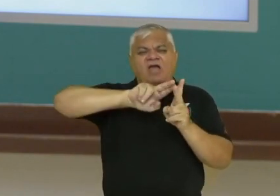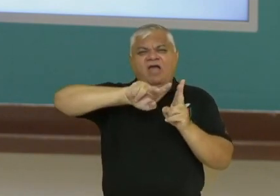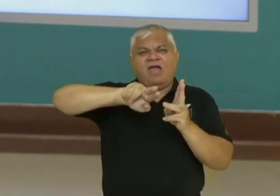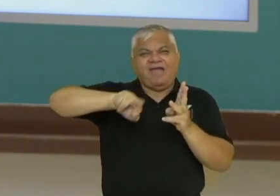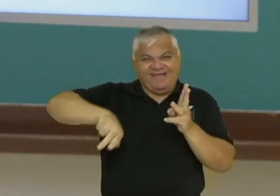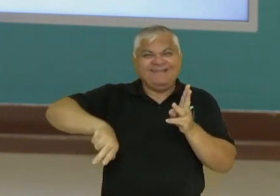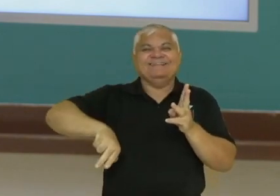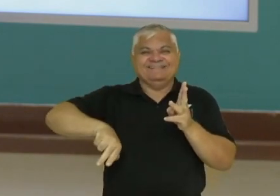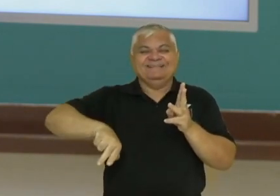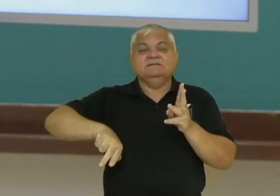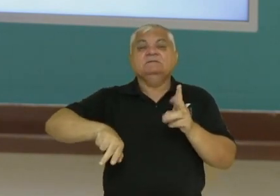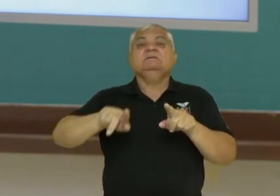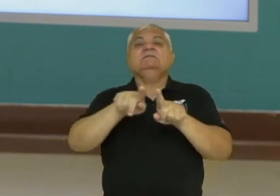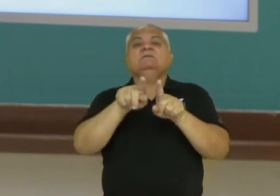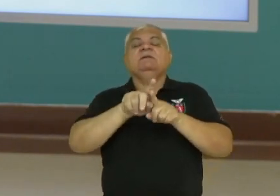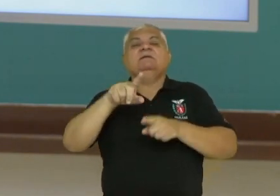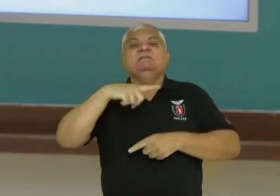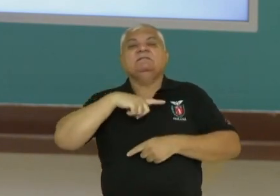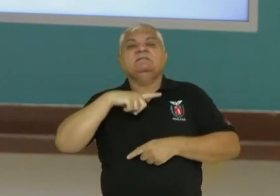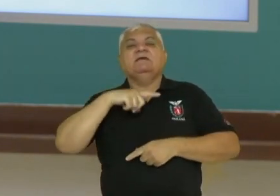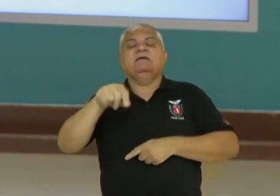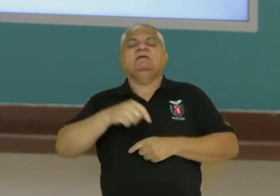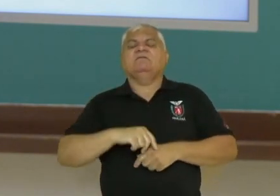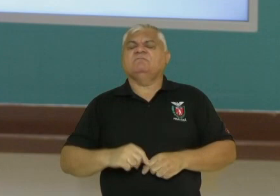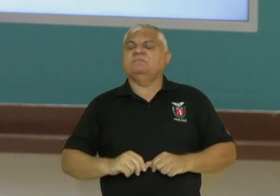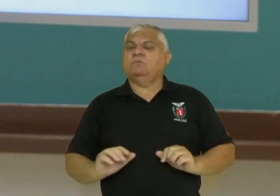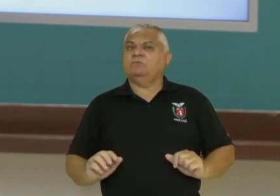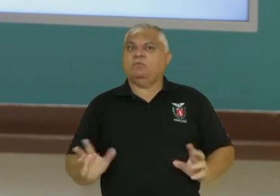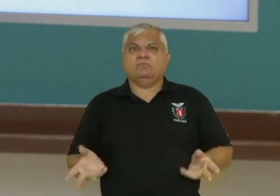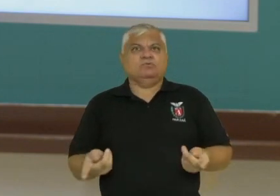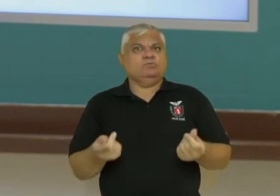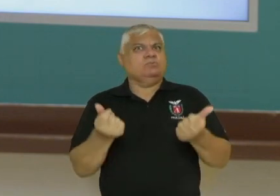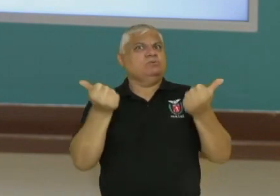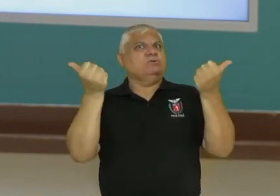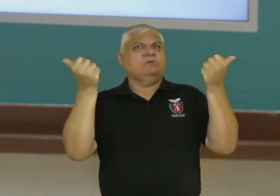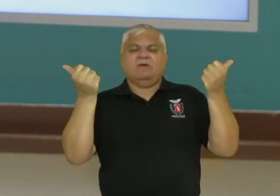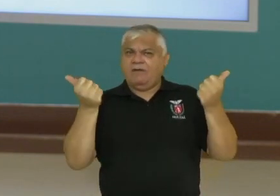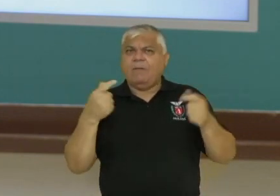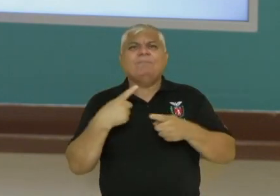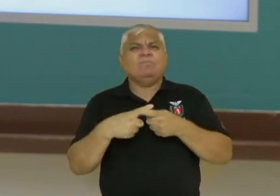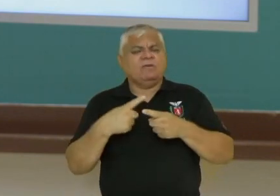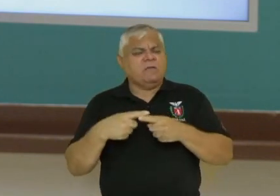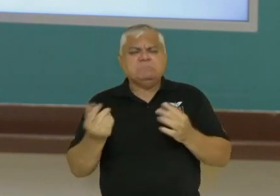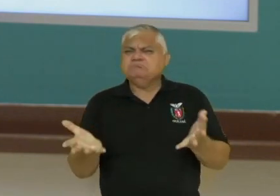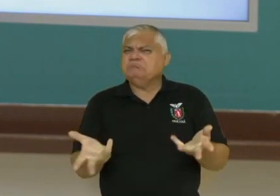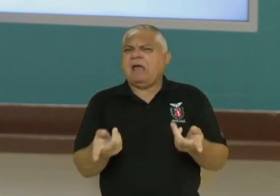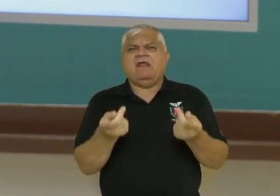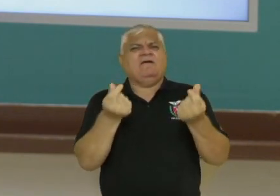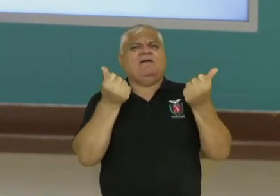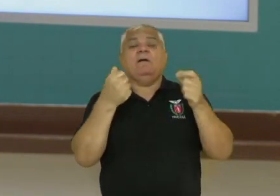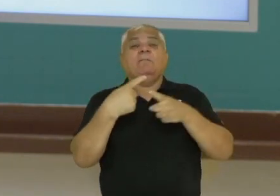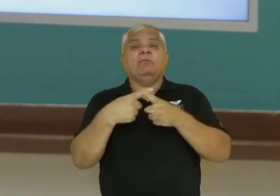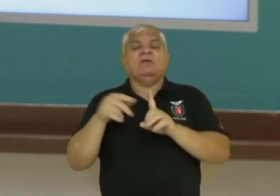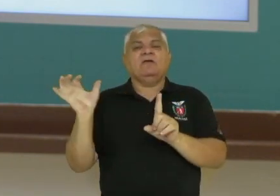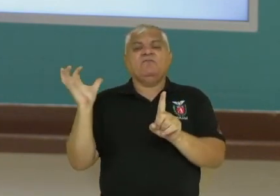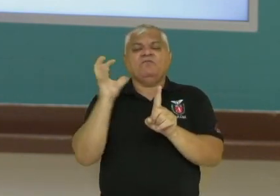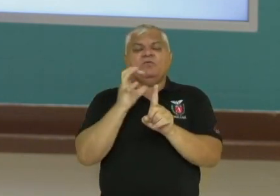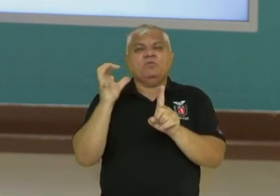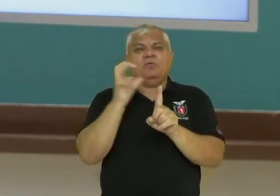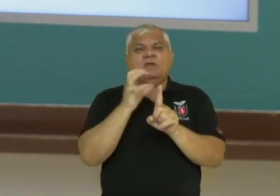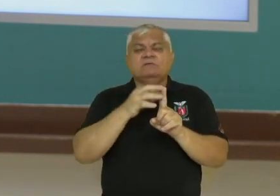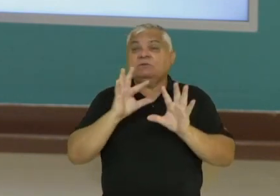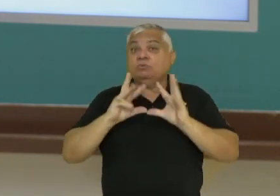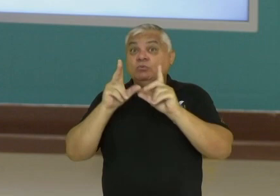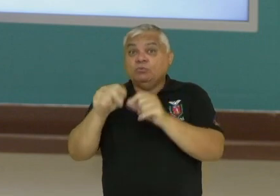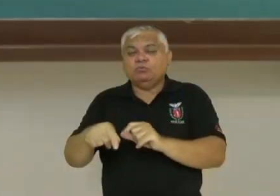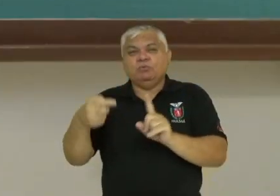povos e por isso nós temos uma dança riquíssima, porque a nossa dança sofreu a influência de todos